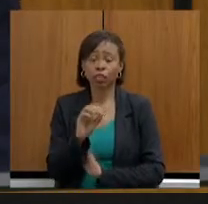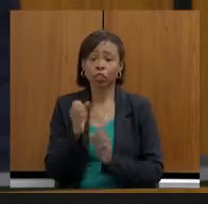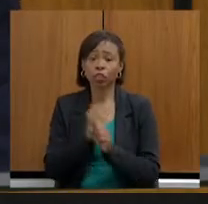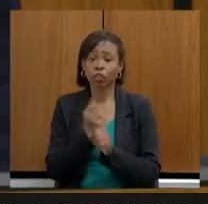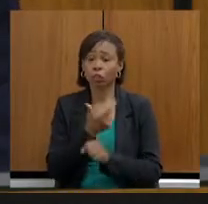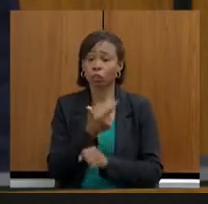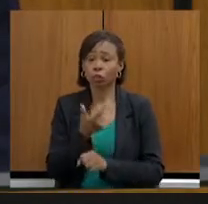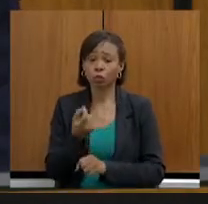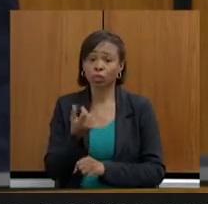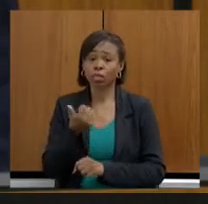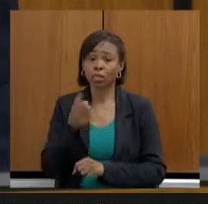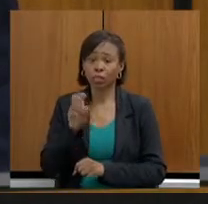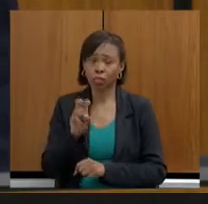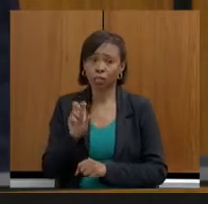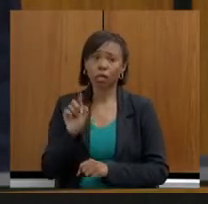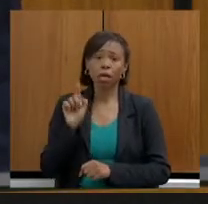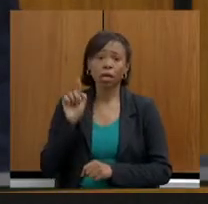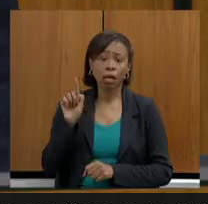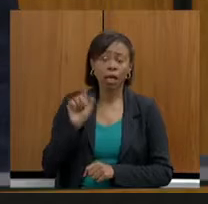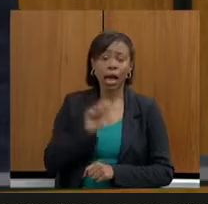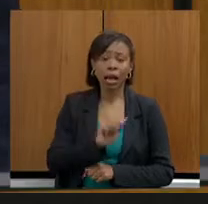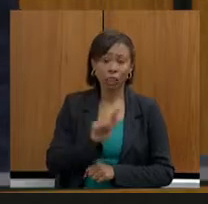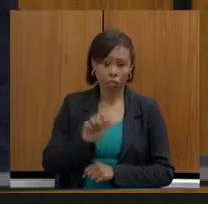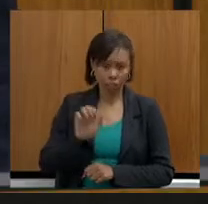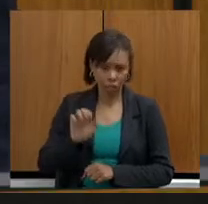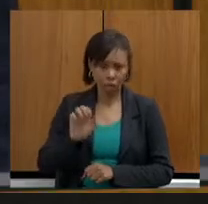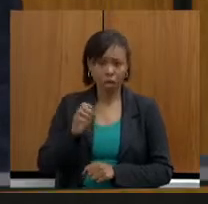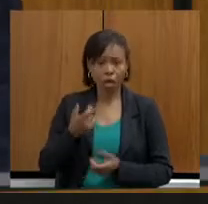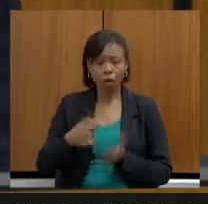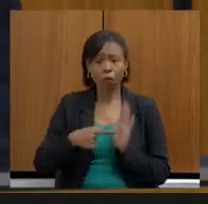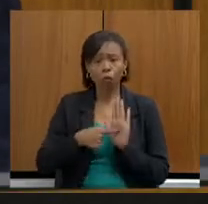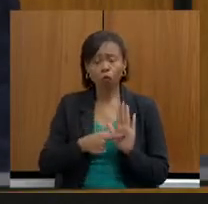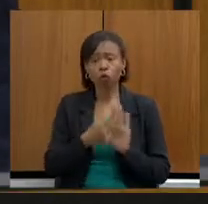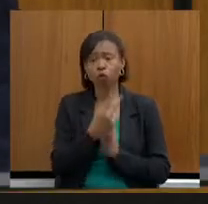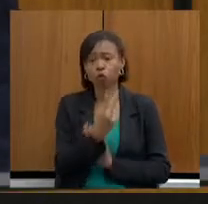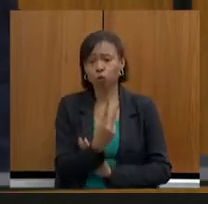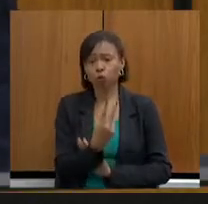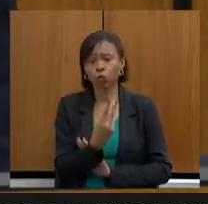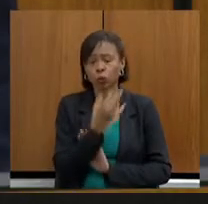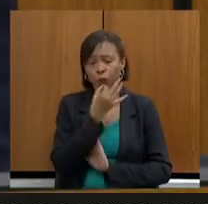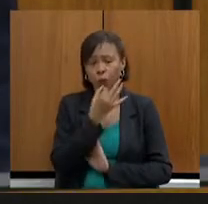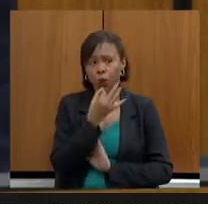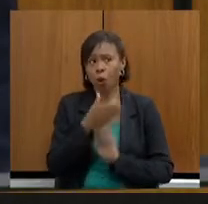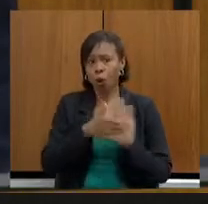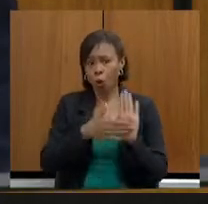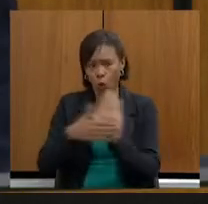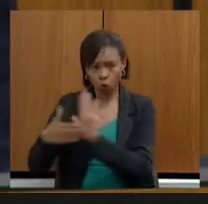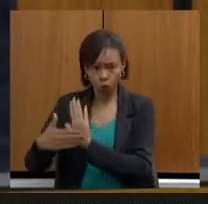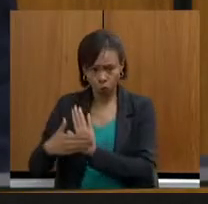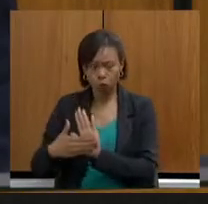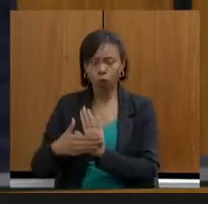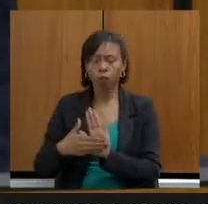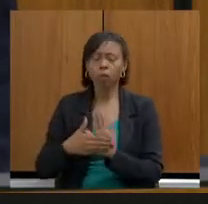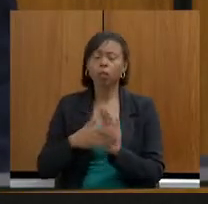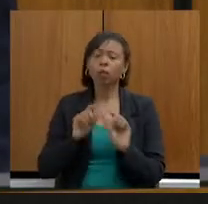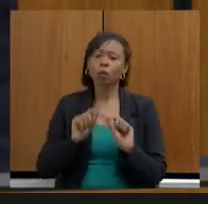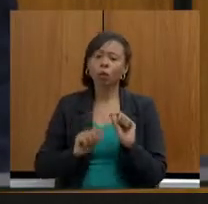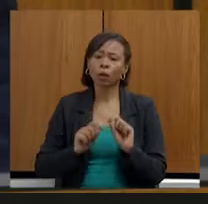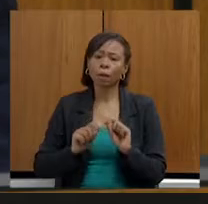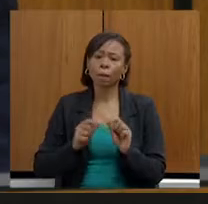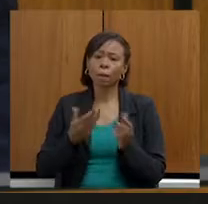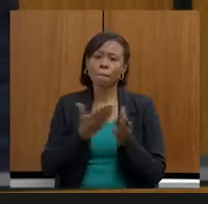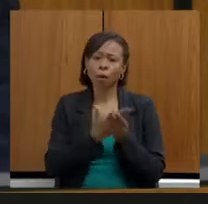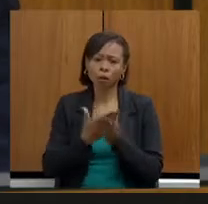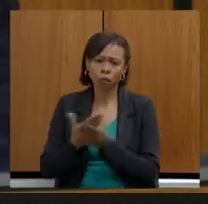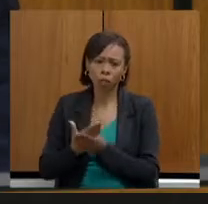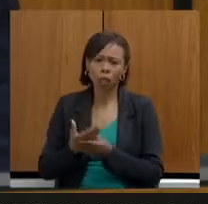o parecer da Jé apresentou duas opções a secretaria instaurar os processos administrativos sobre